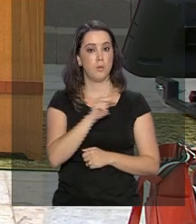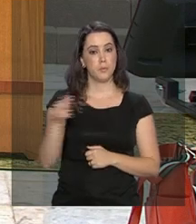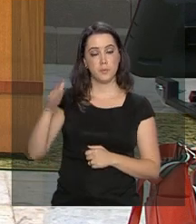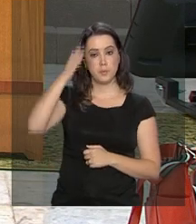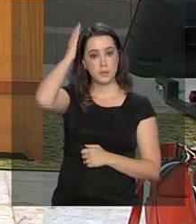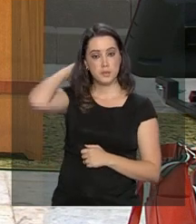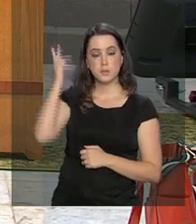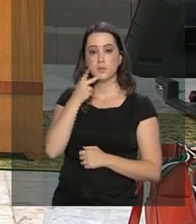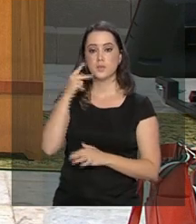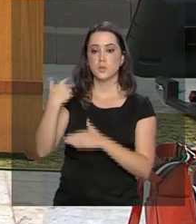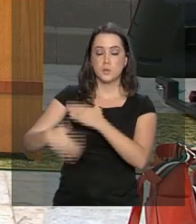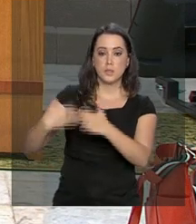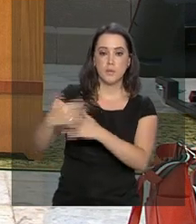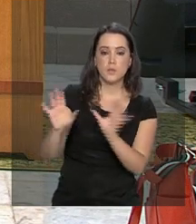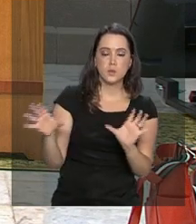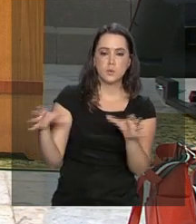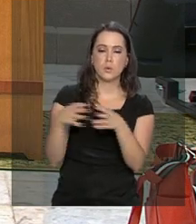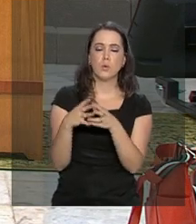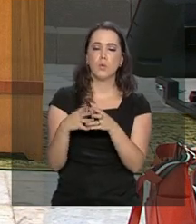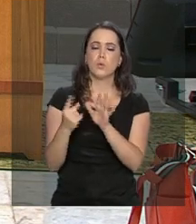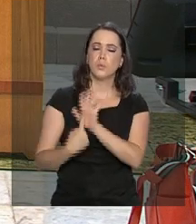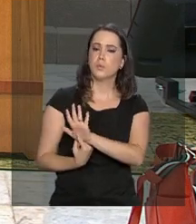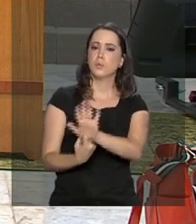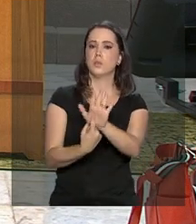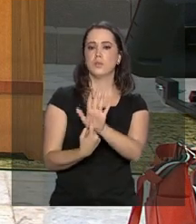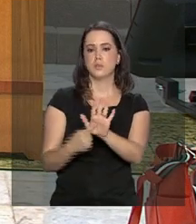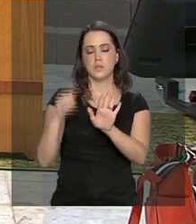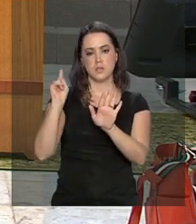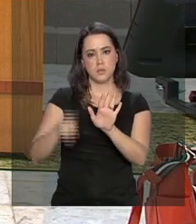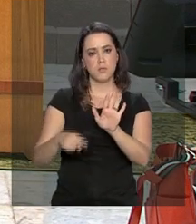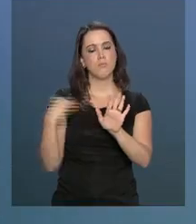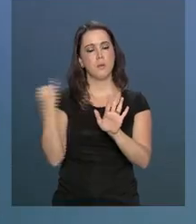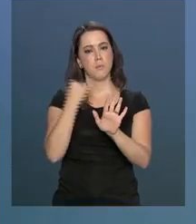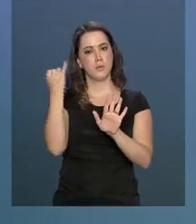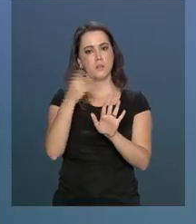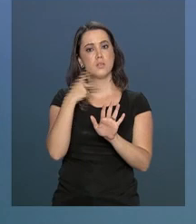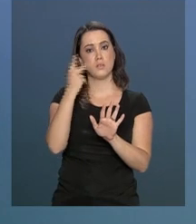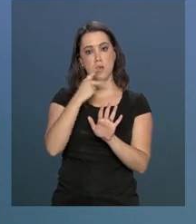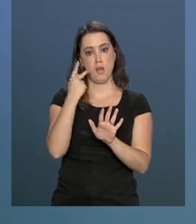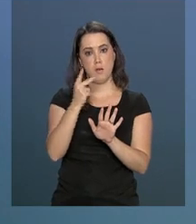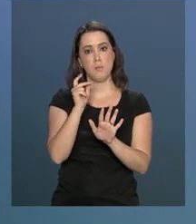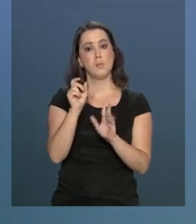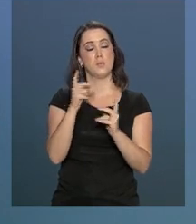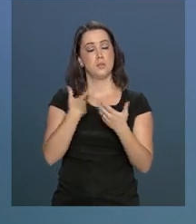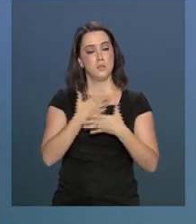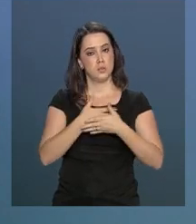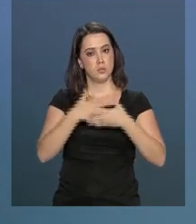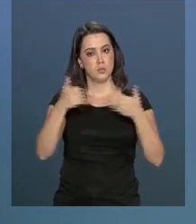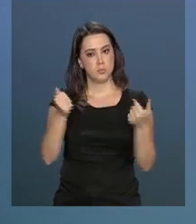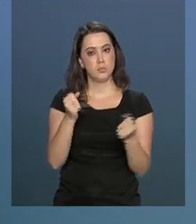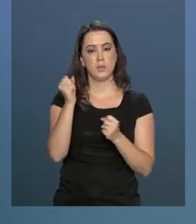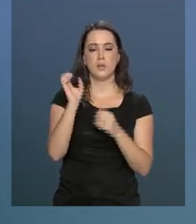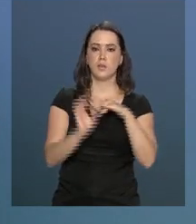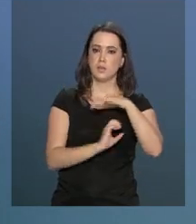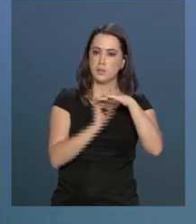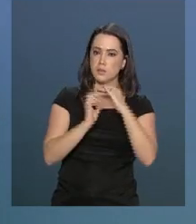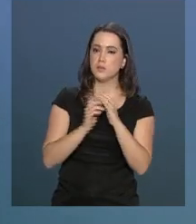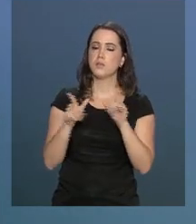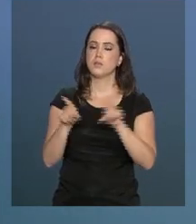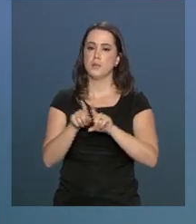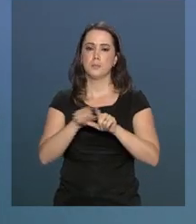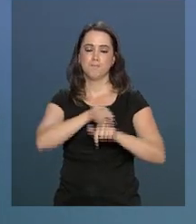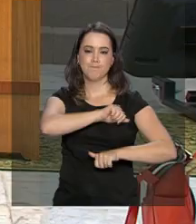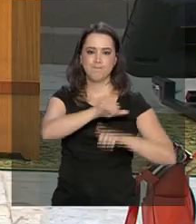temer os avanços no setor demonstra o sucesso da política de recuperação das estatais e das reformas realizadas